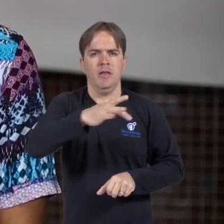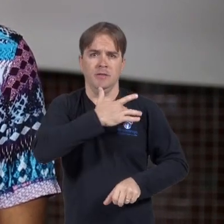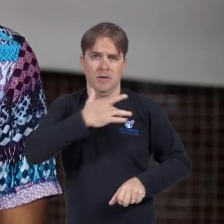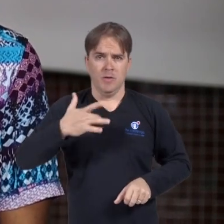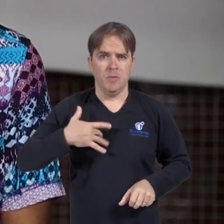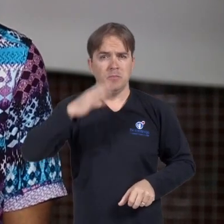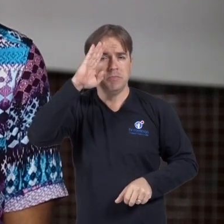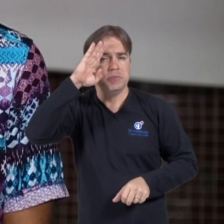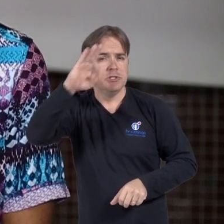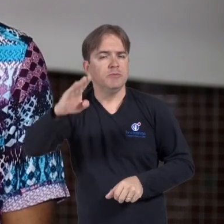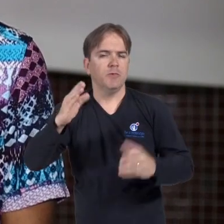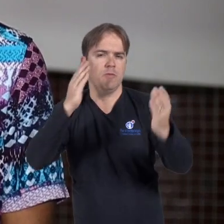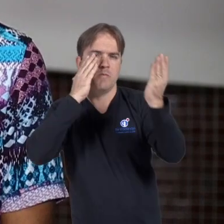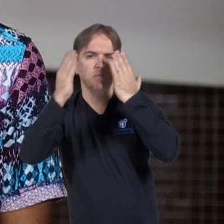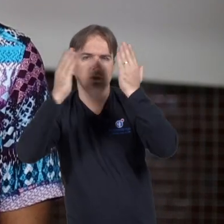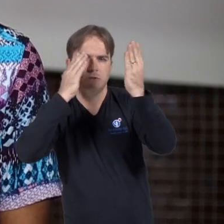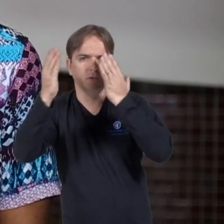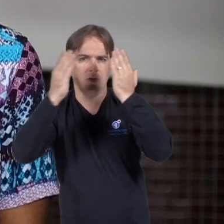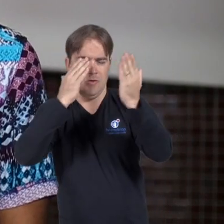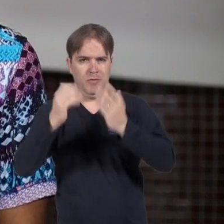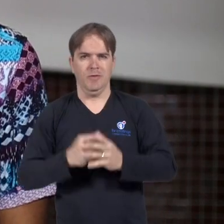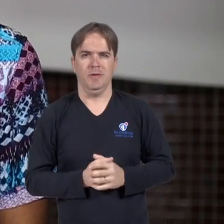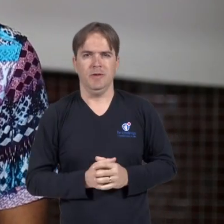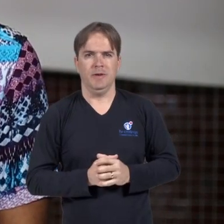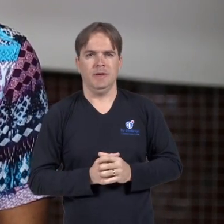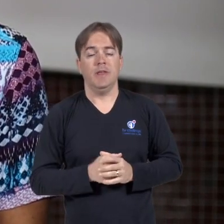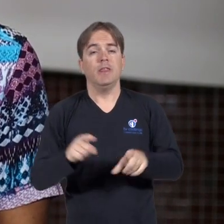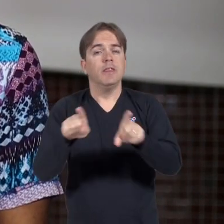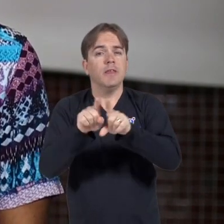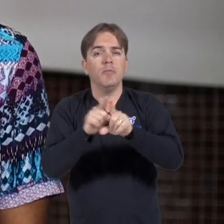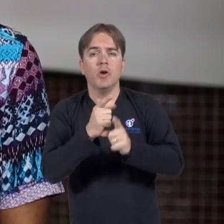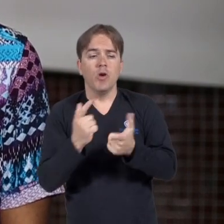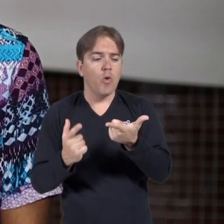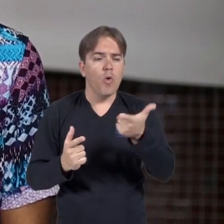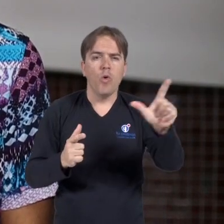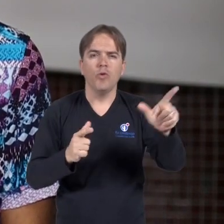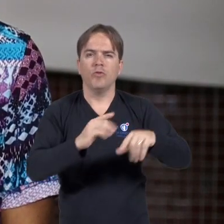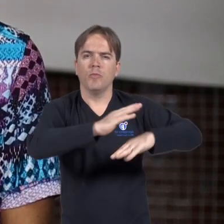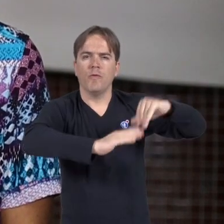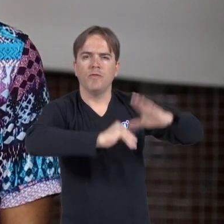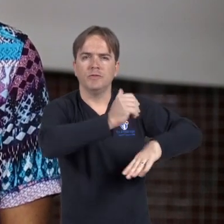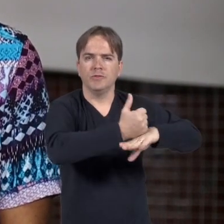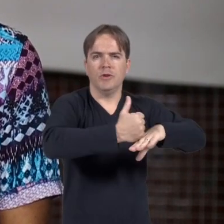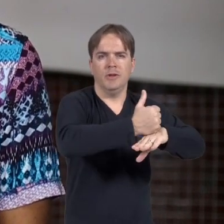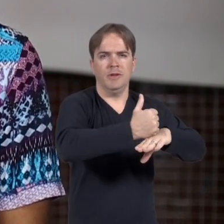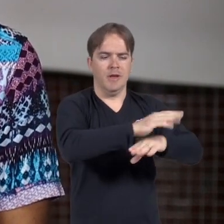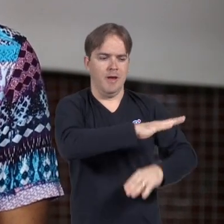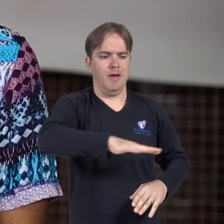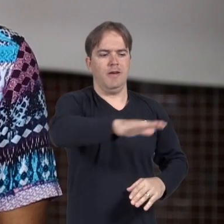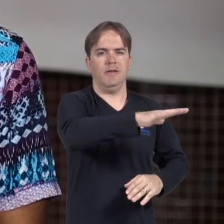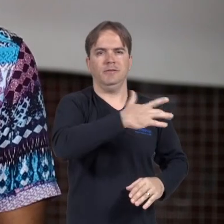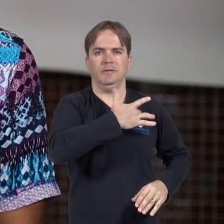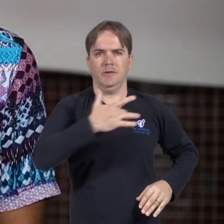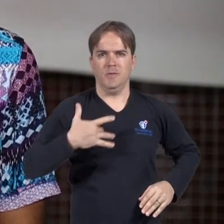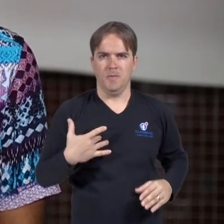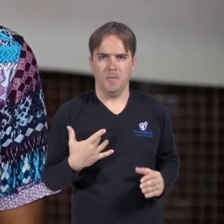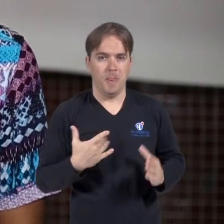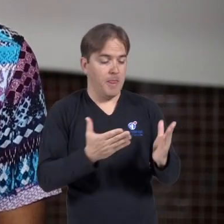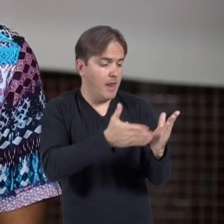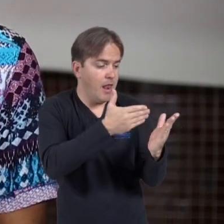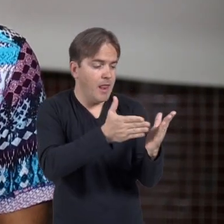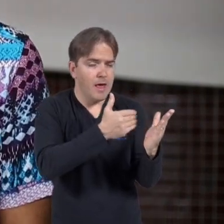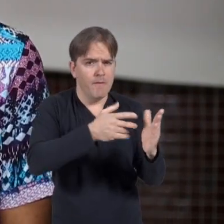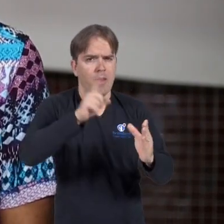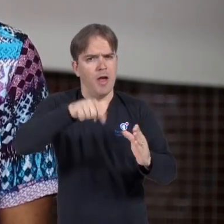formação de psicólogos e a formação de outros profissionais da área de saúde. O livro, que se chama Pedagogia